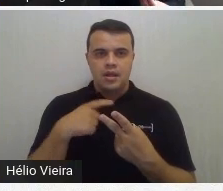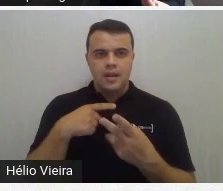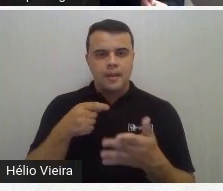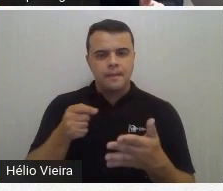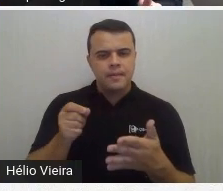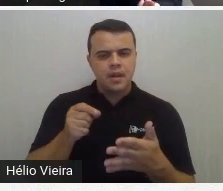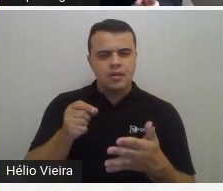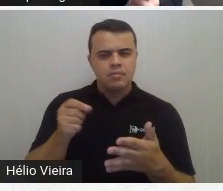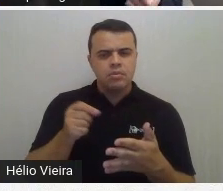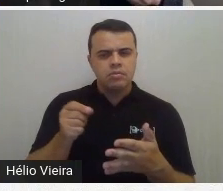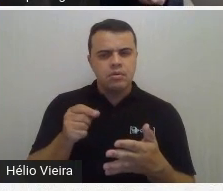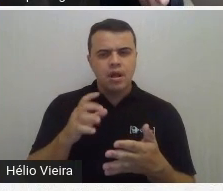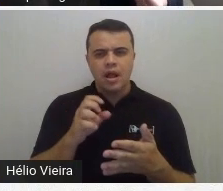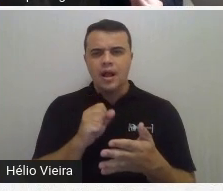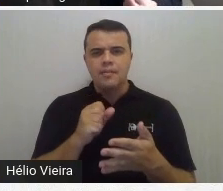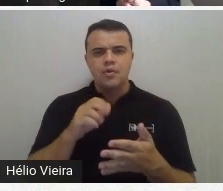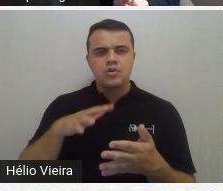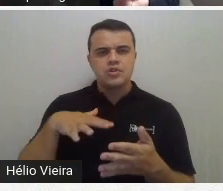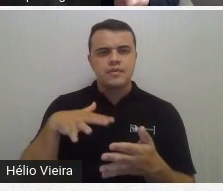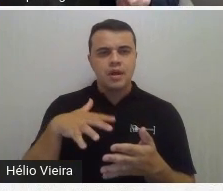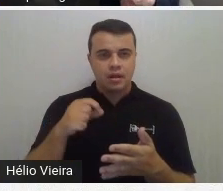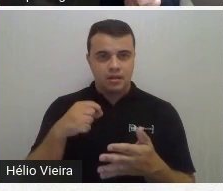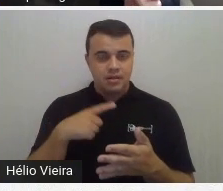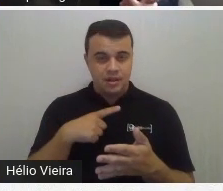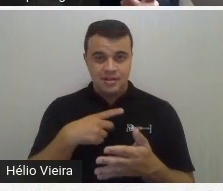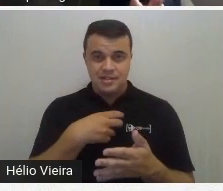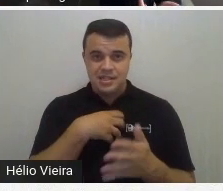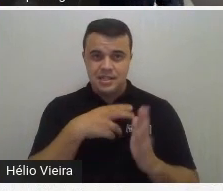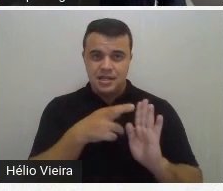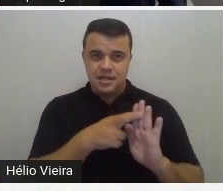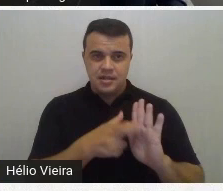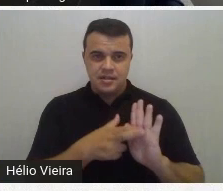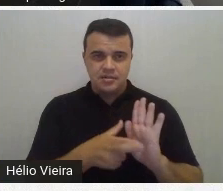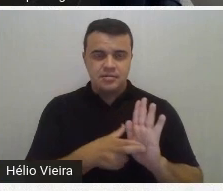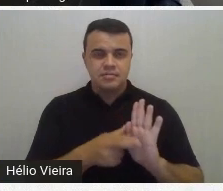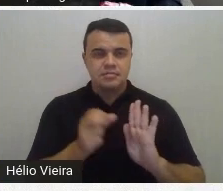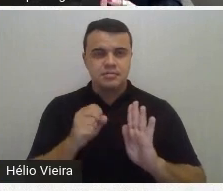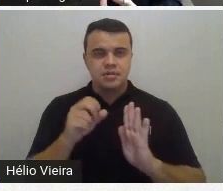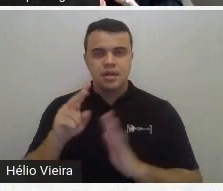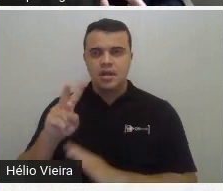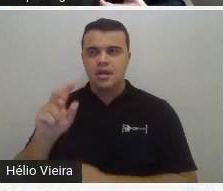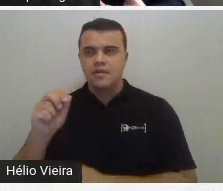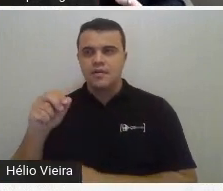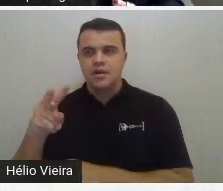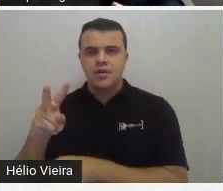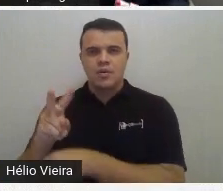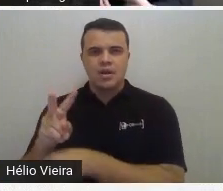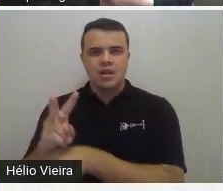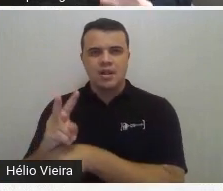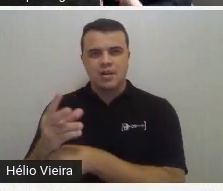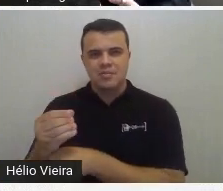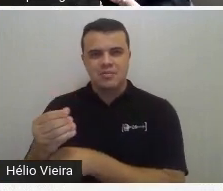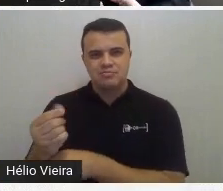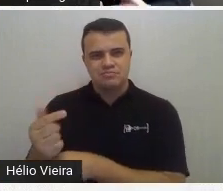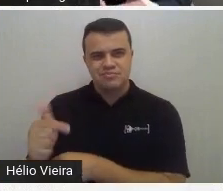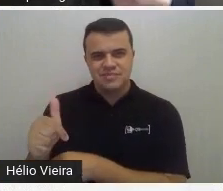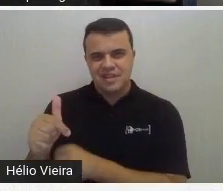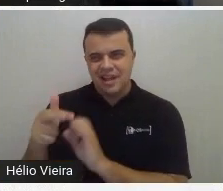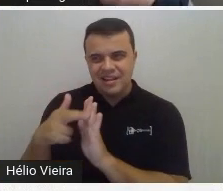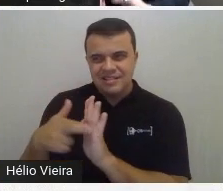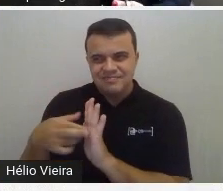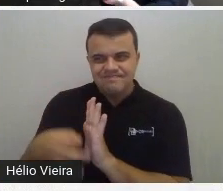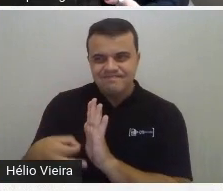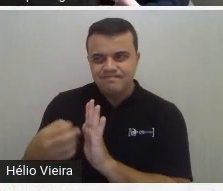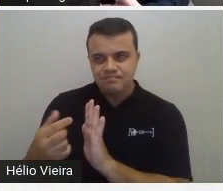pinceladas. Então, embora haja um método, que é algo que os vanguardistas não vão ter tanto, esse método